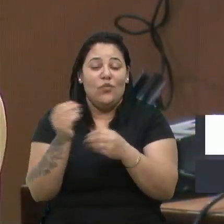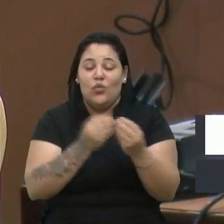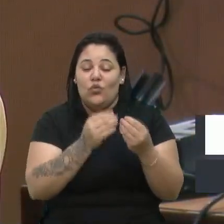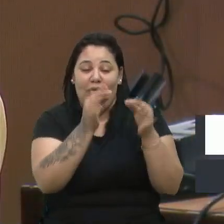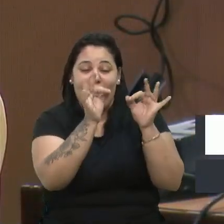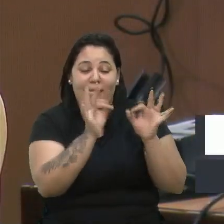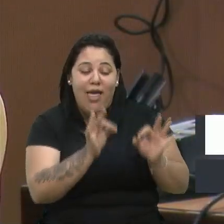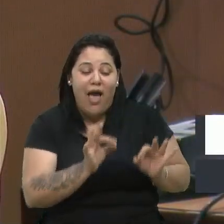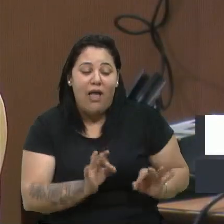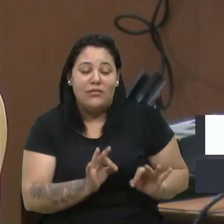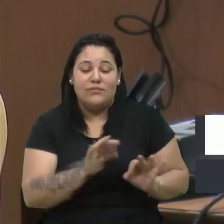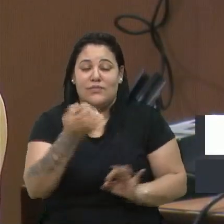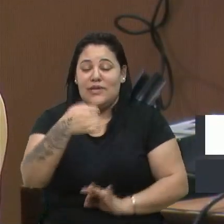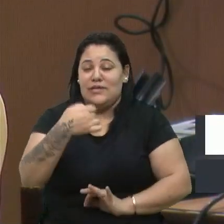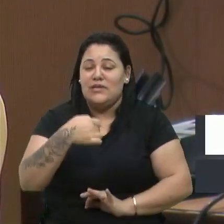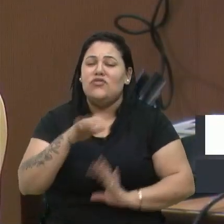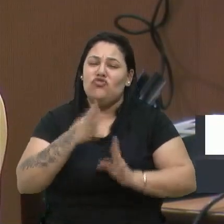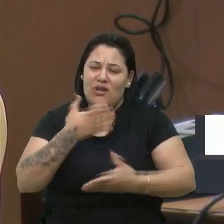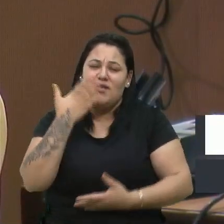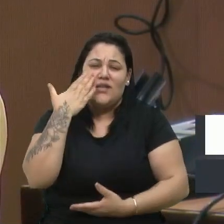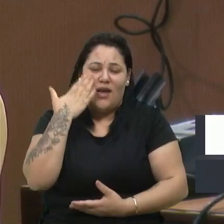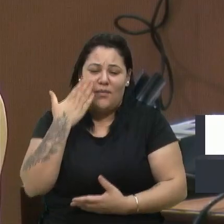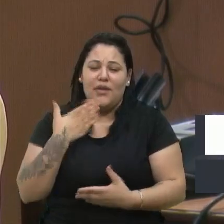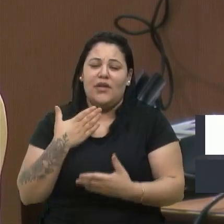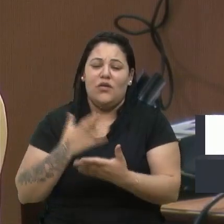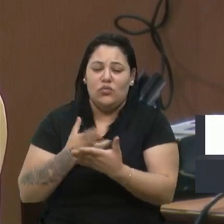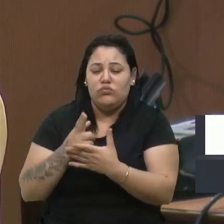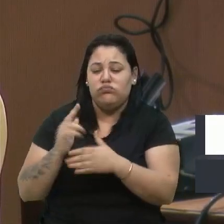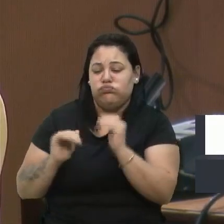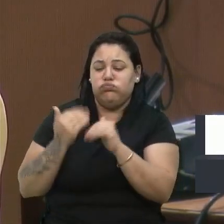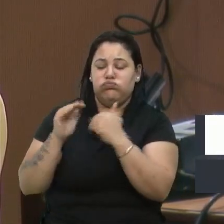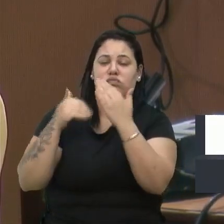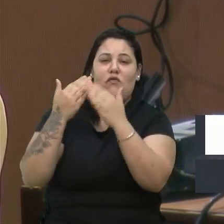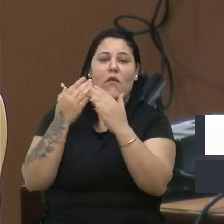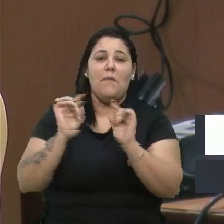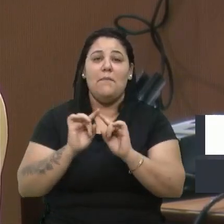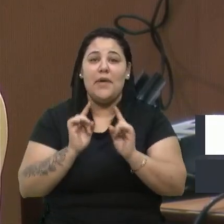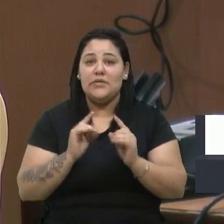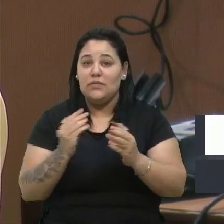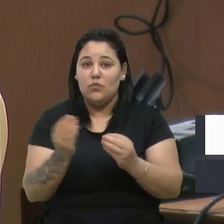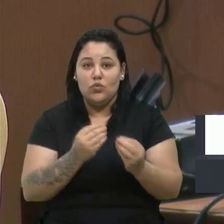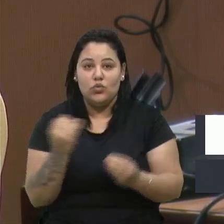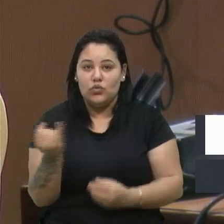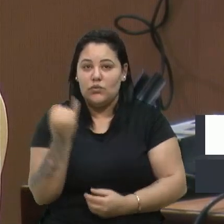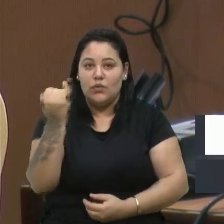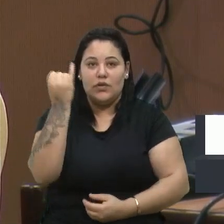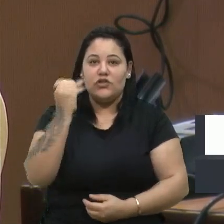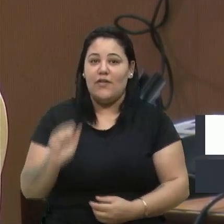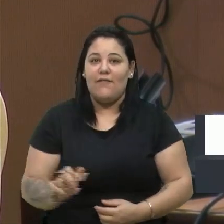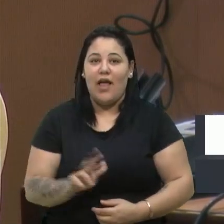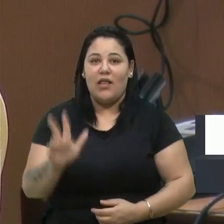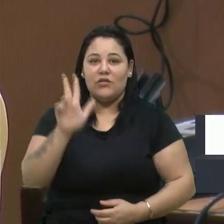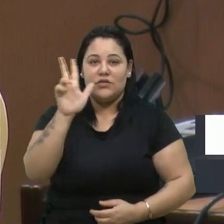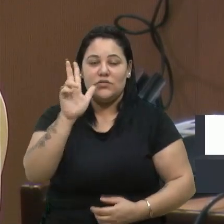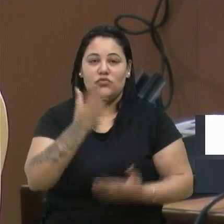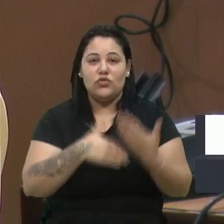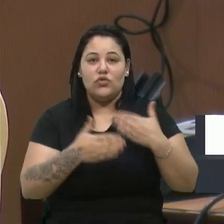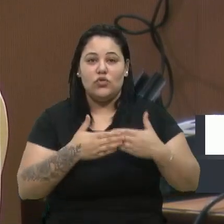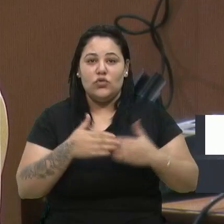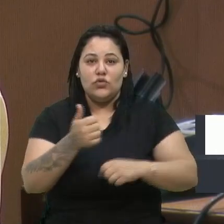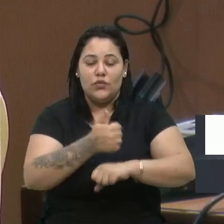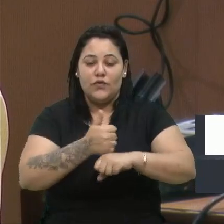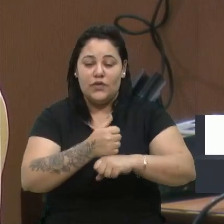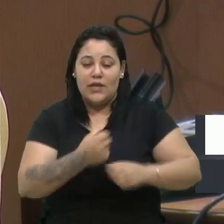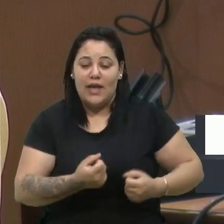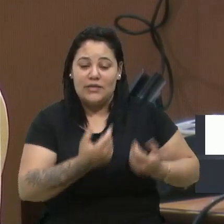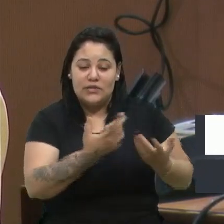que vem tendo um avanço nesse quesito, mas é importante a valorização desses profissionais, dando a eles, de